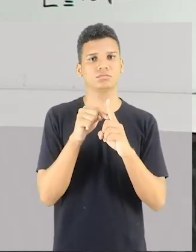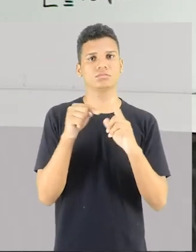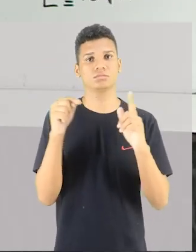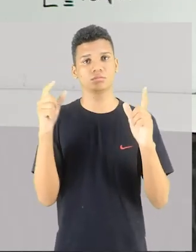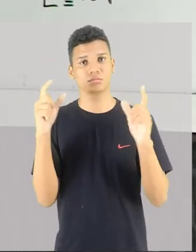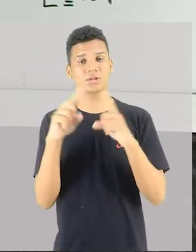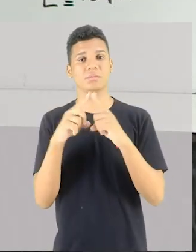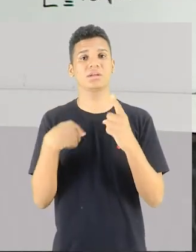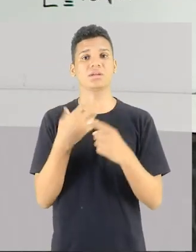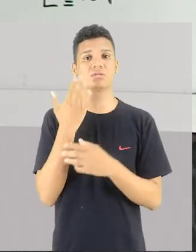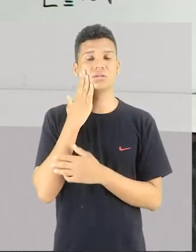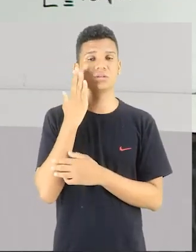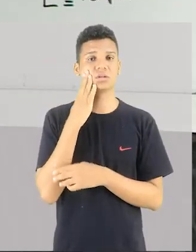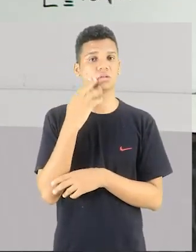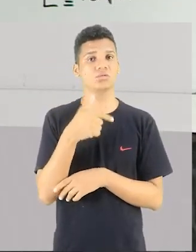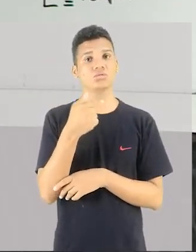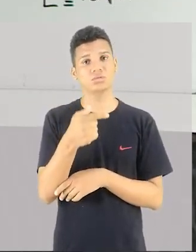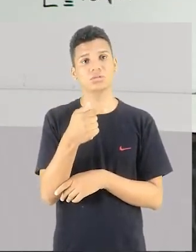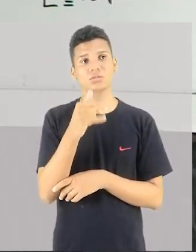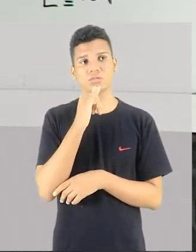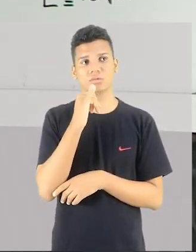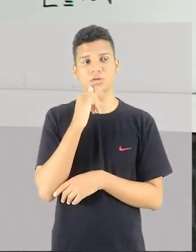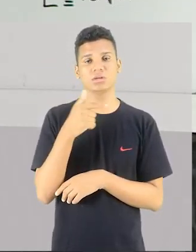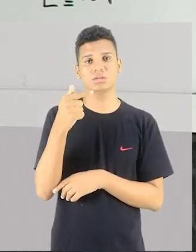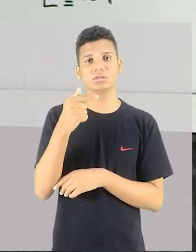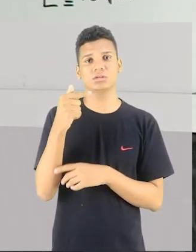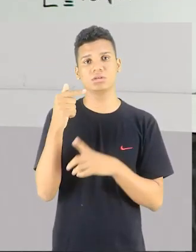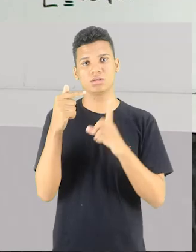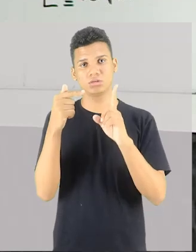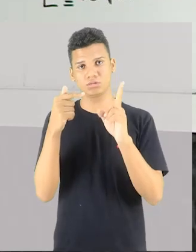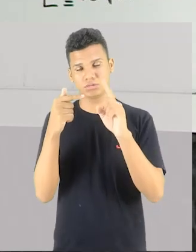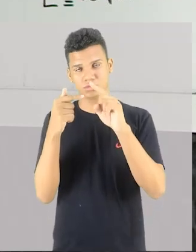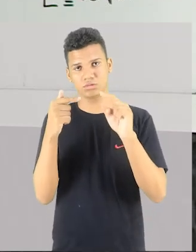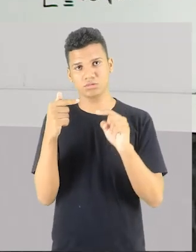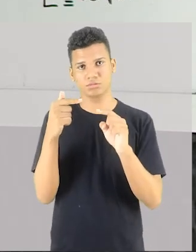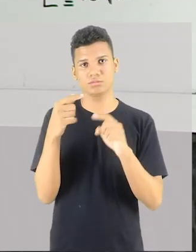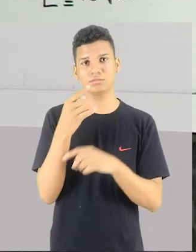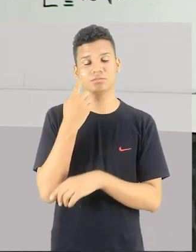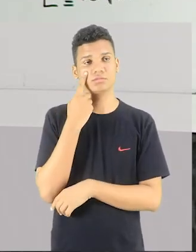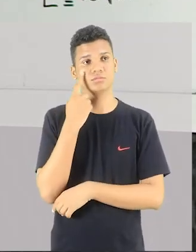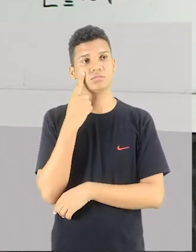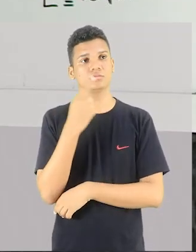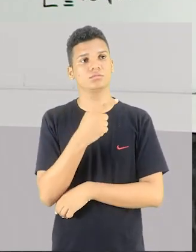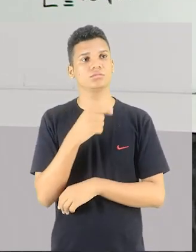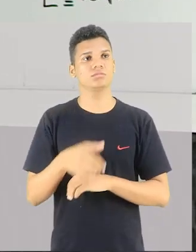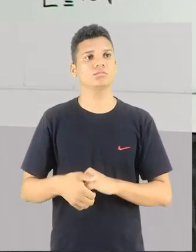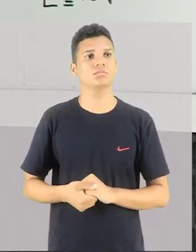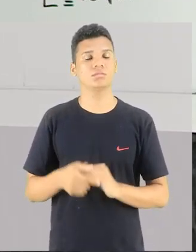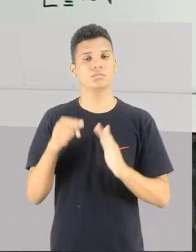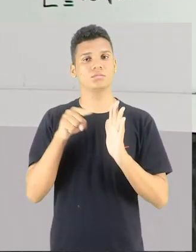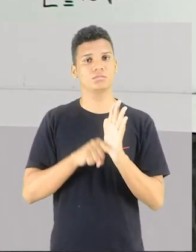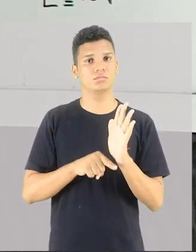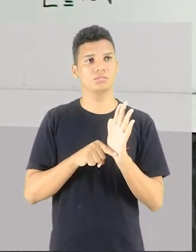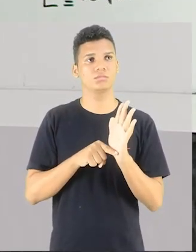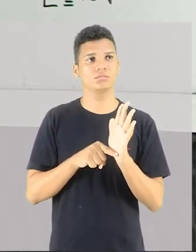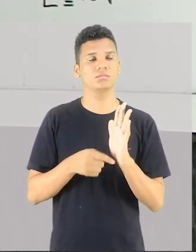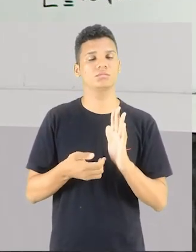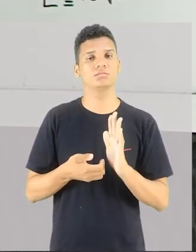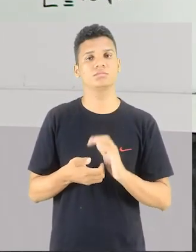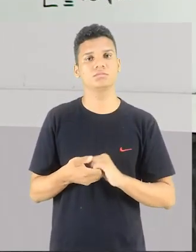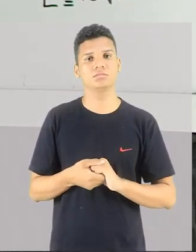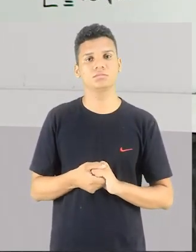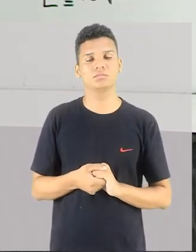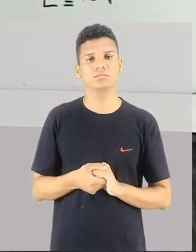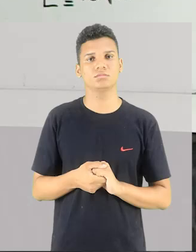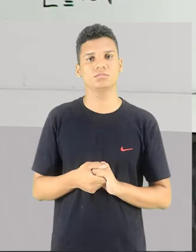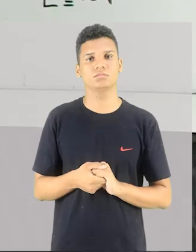é 7 tá então fica 7 qu menos se o raio da menor